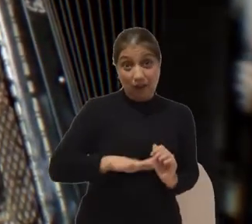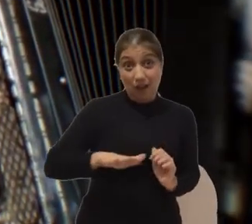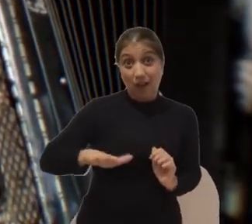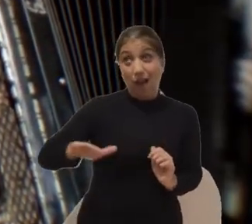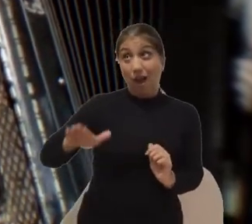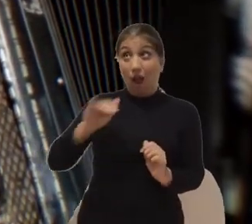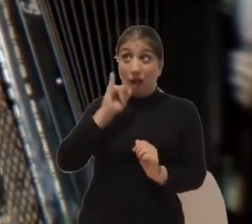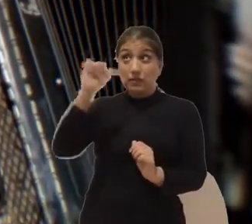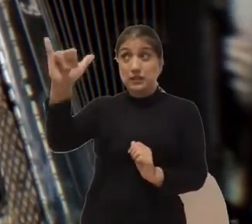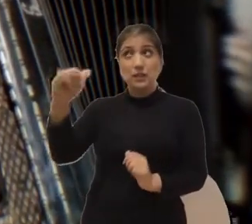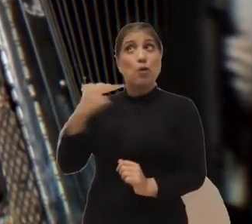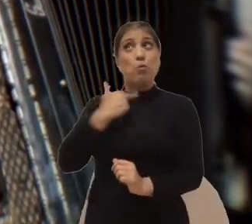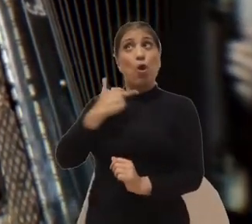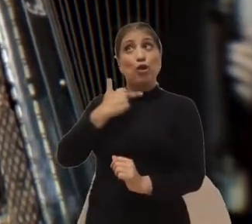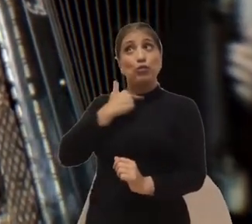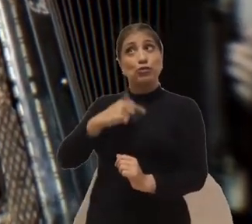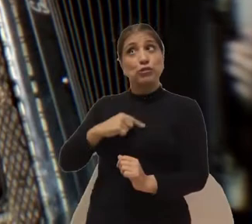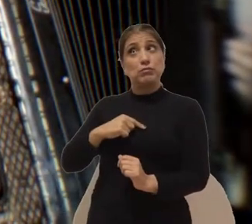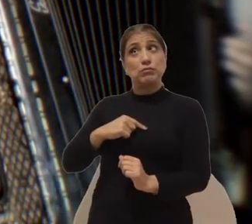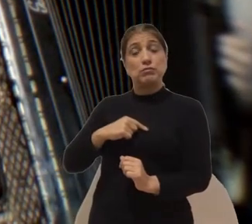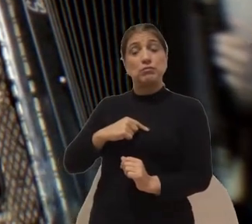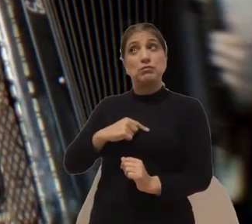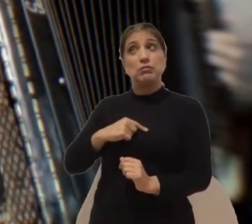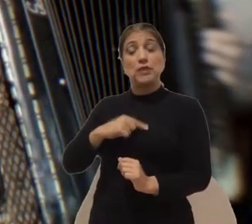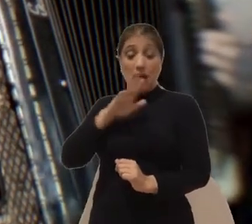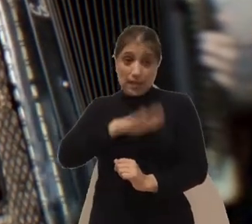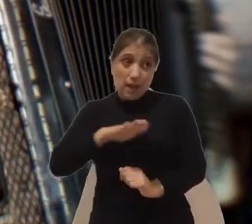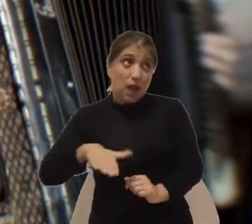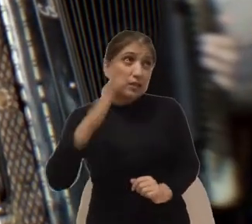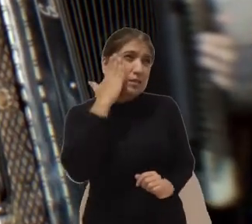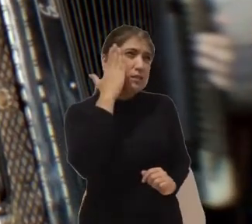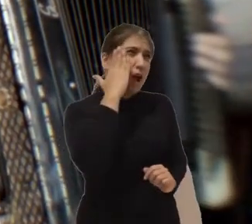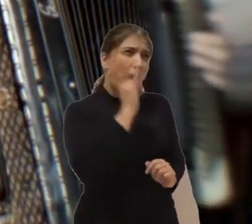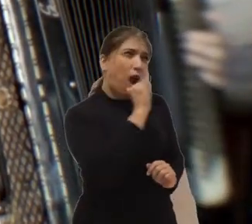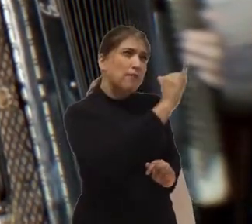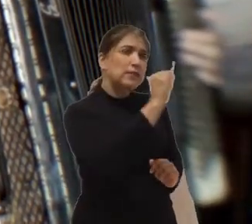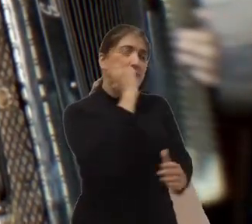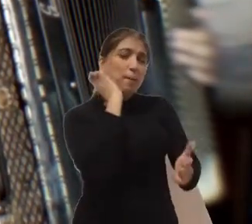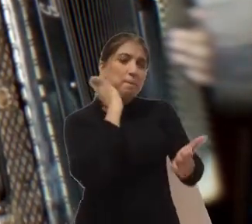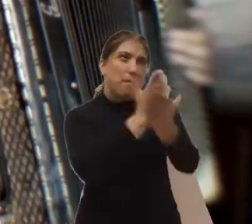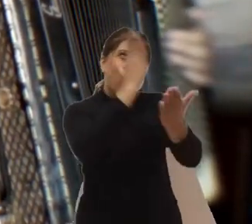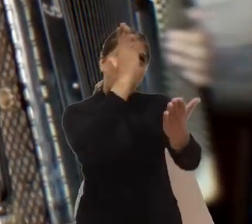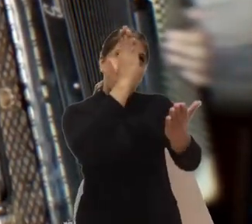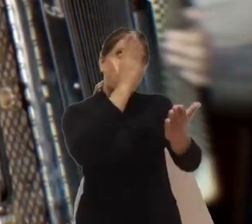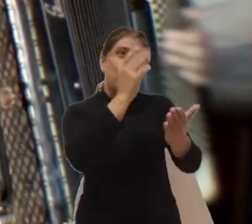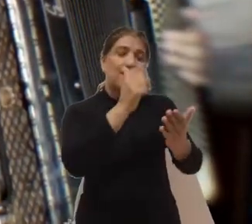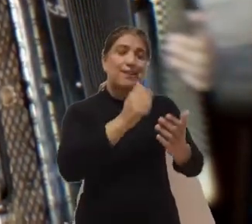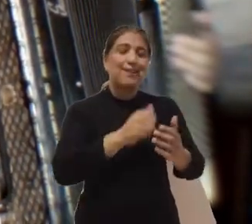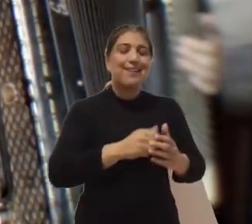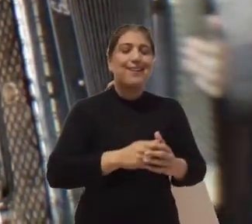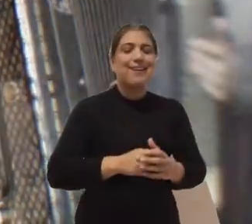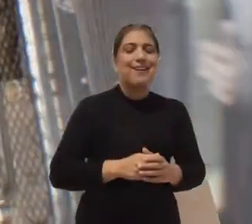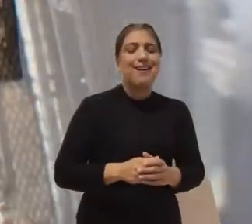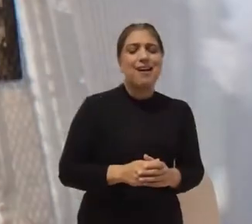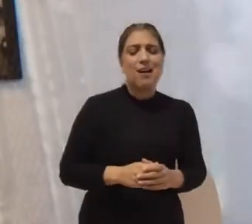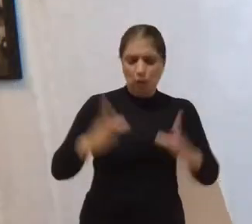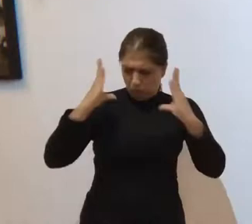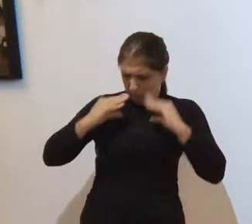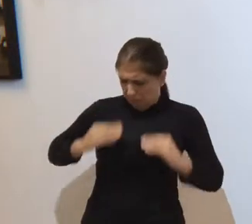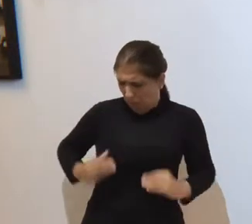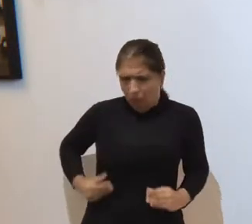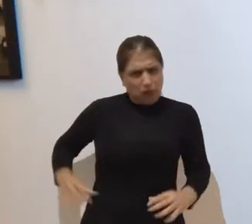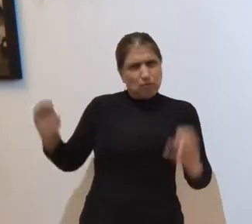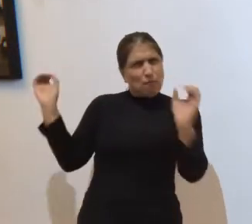Criança também diz, isso não pode. Criança também diz, quando parar. Ninguém